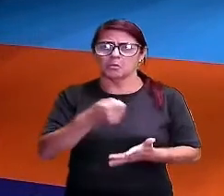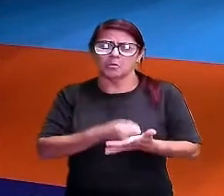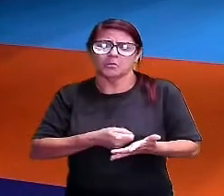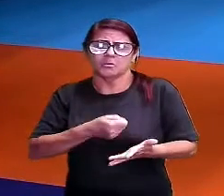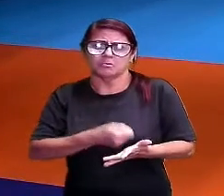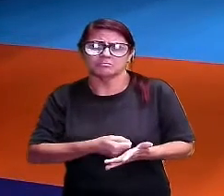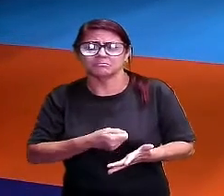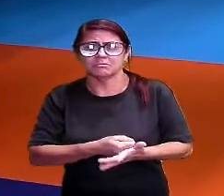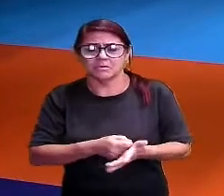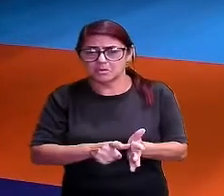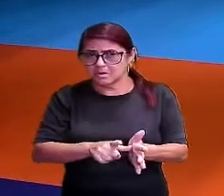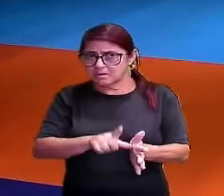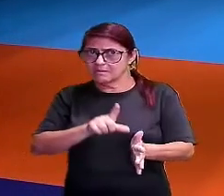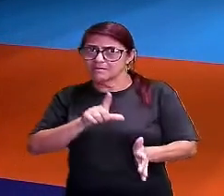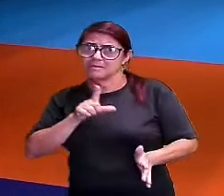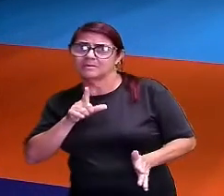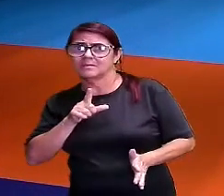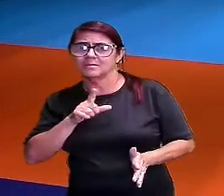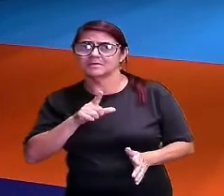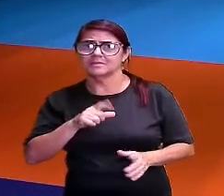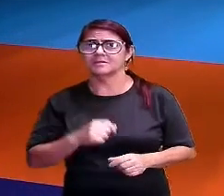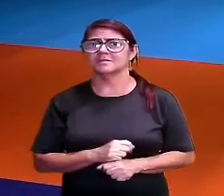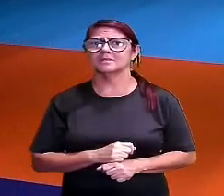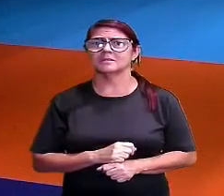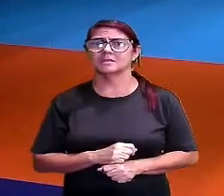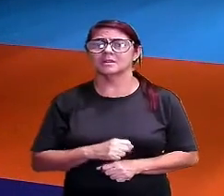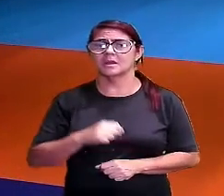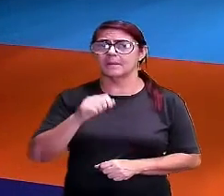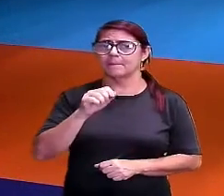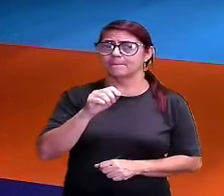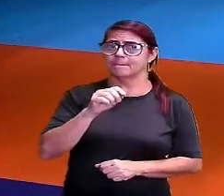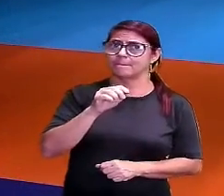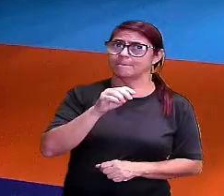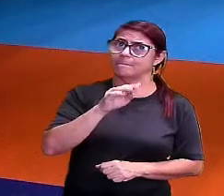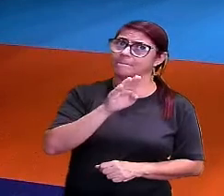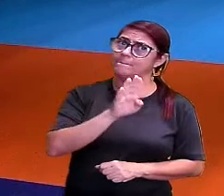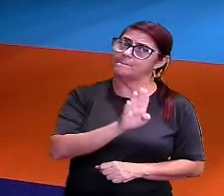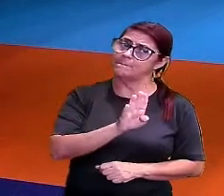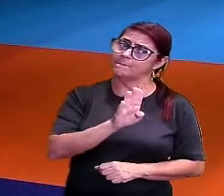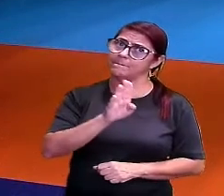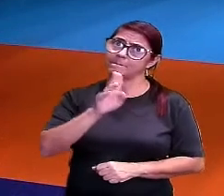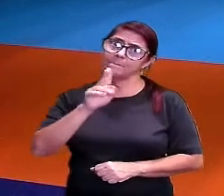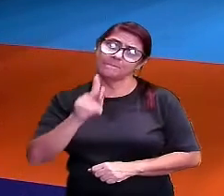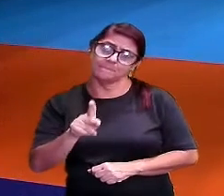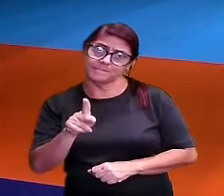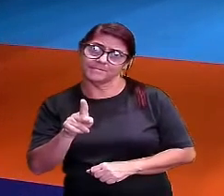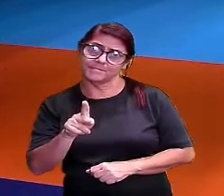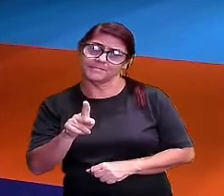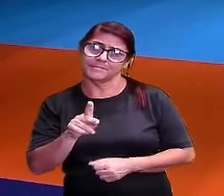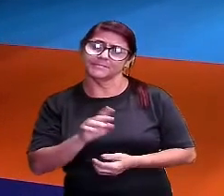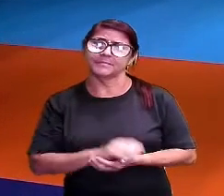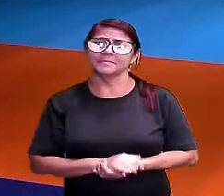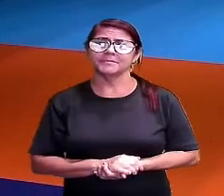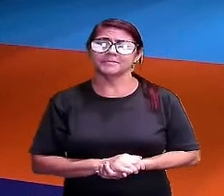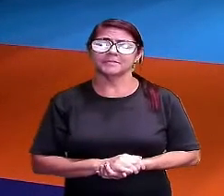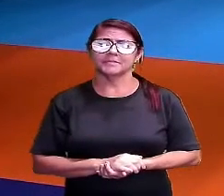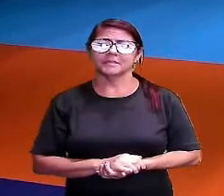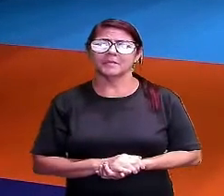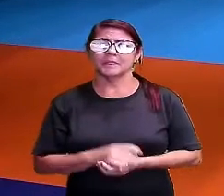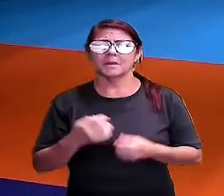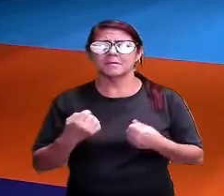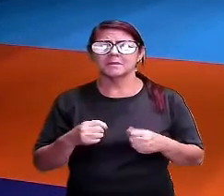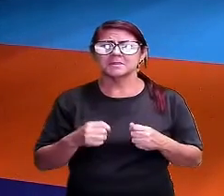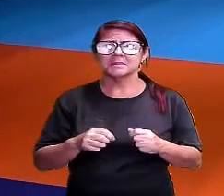obrigatória antes das consoantes P e B, tá? Sendo que